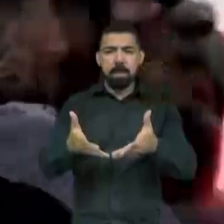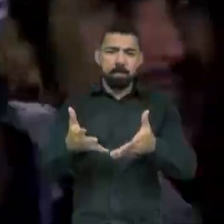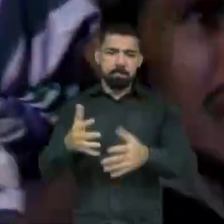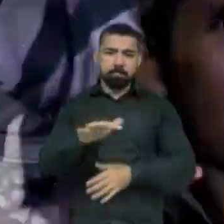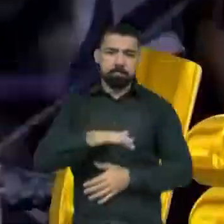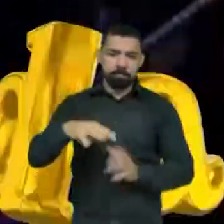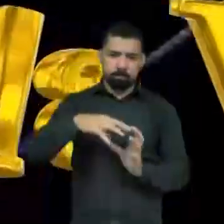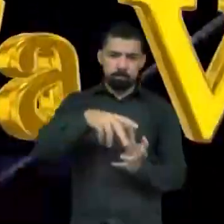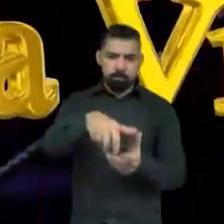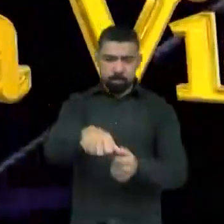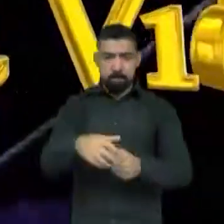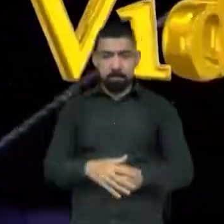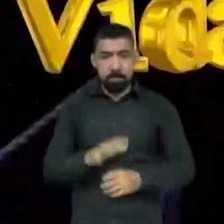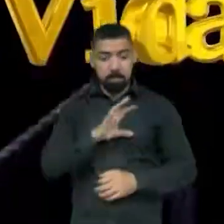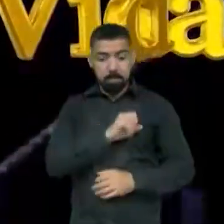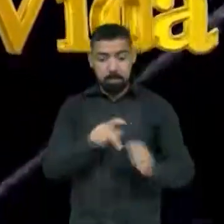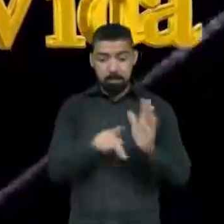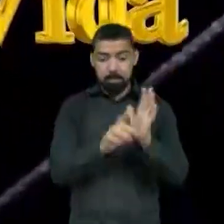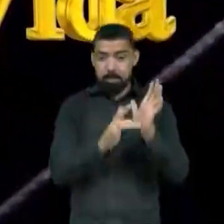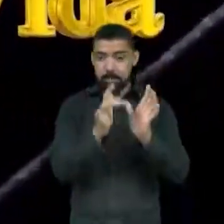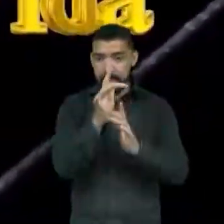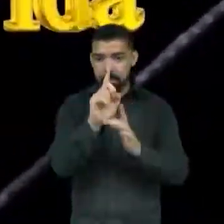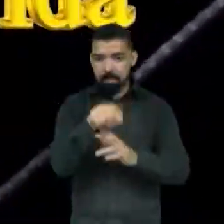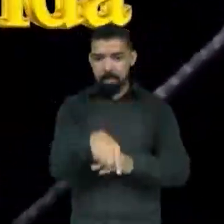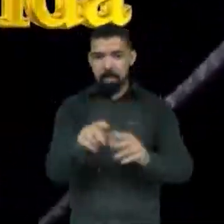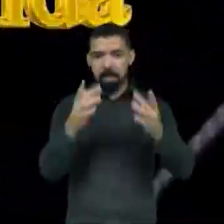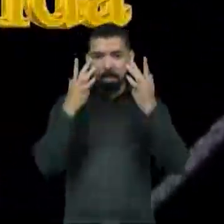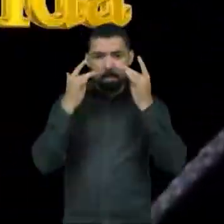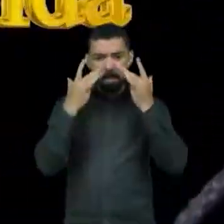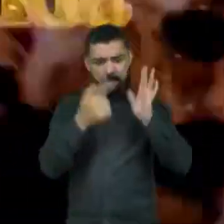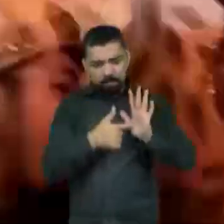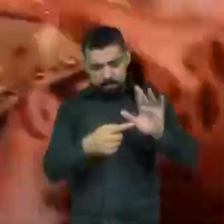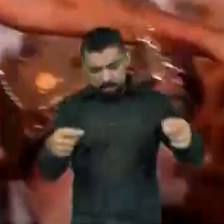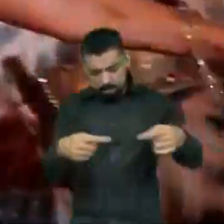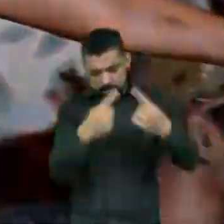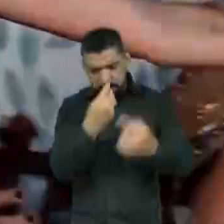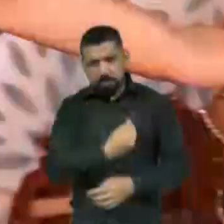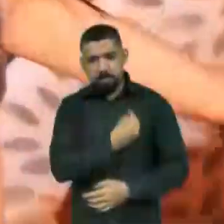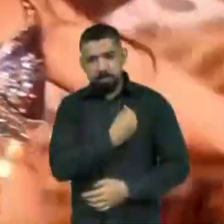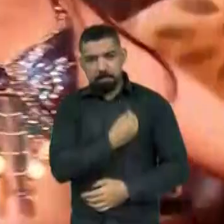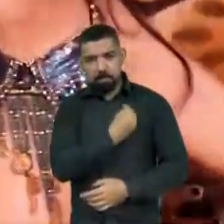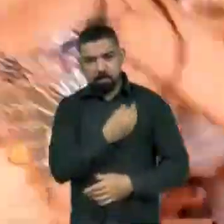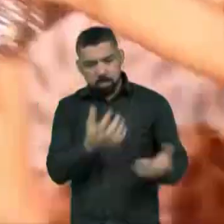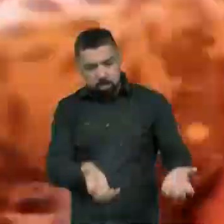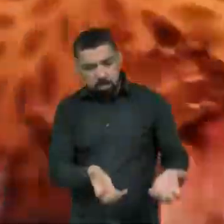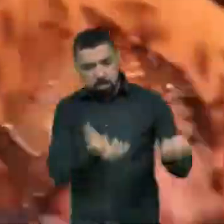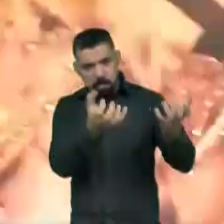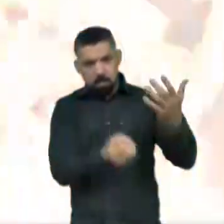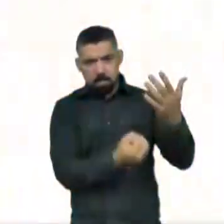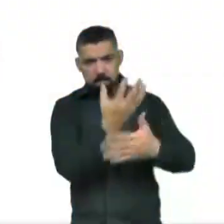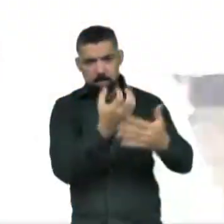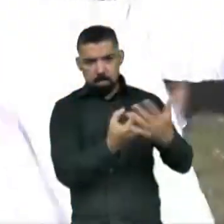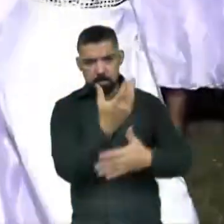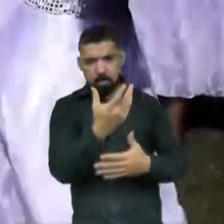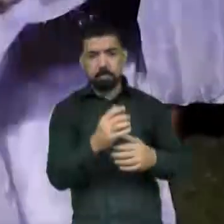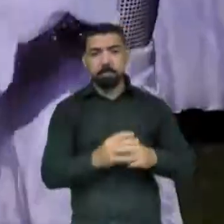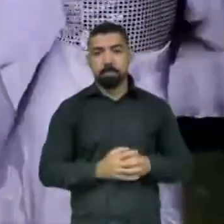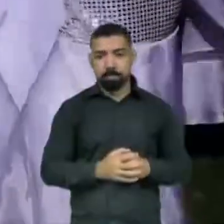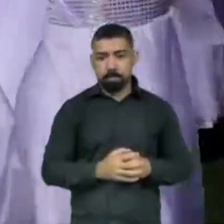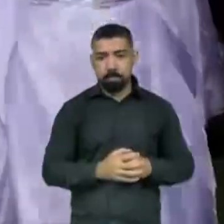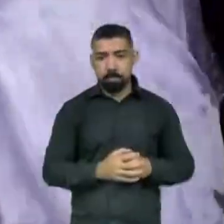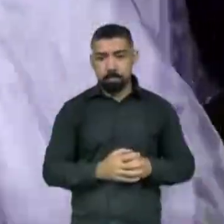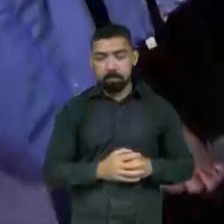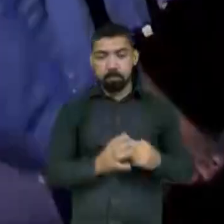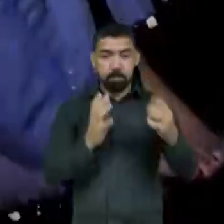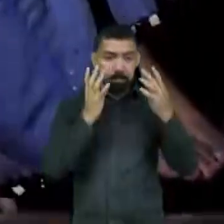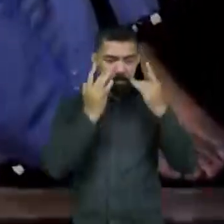humanidade. Paixão de Cristo, o espetáculo da vida. Uma grandiosa produção artística.